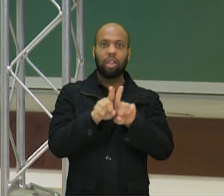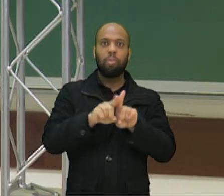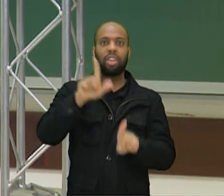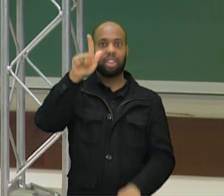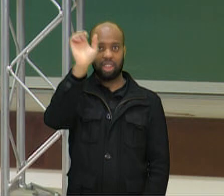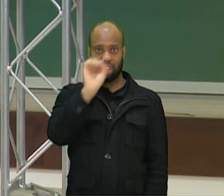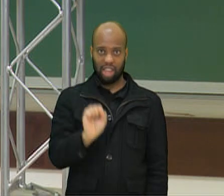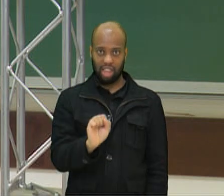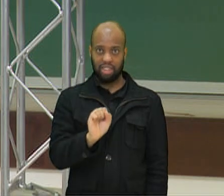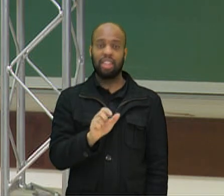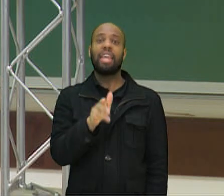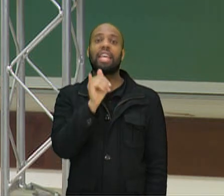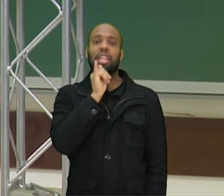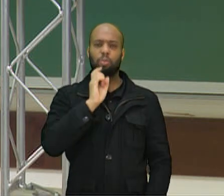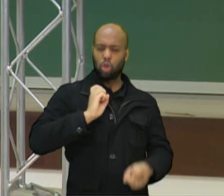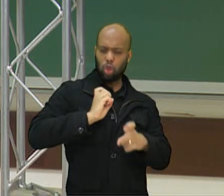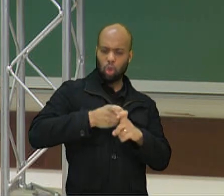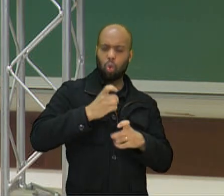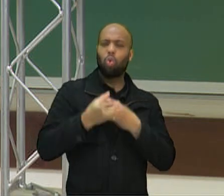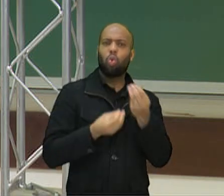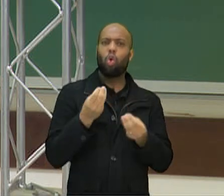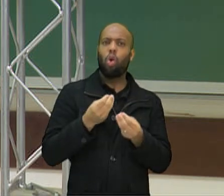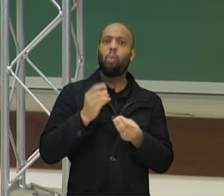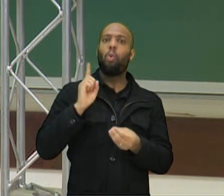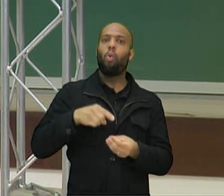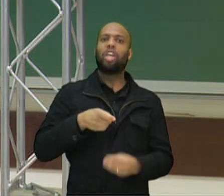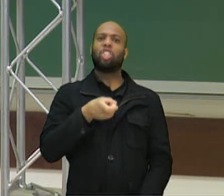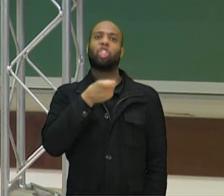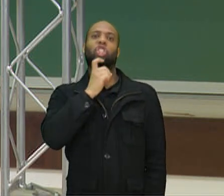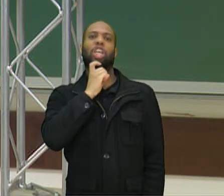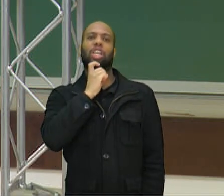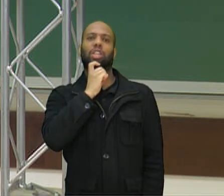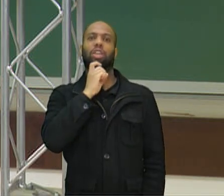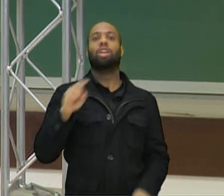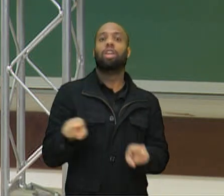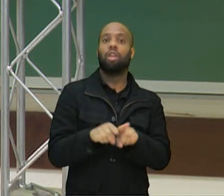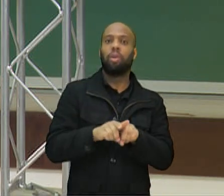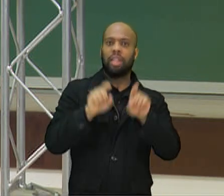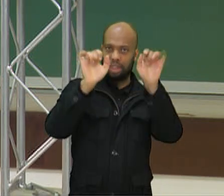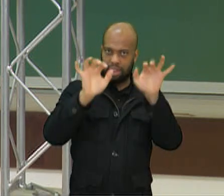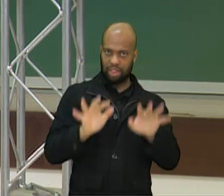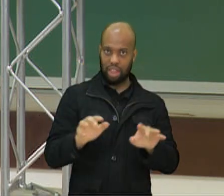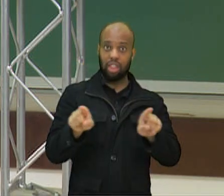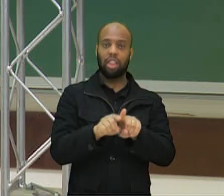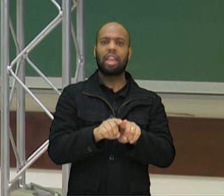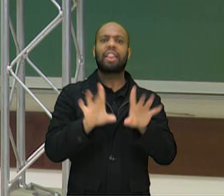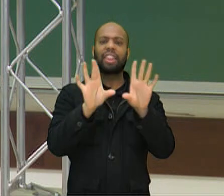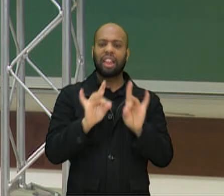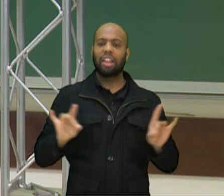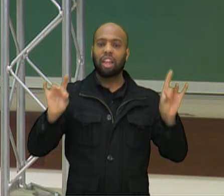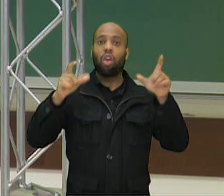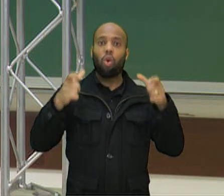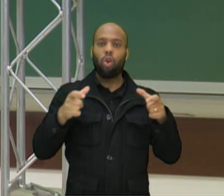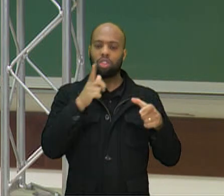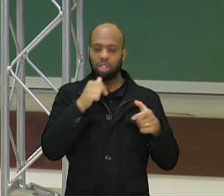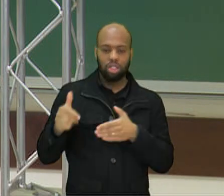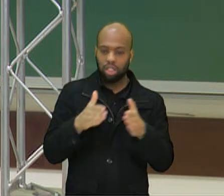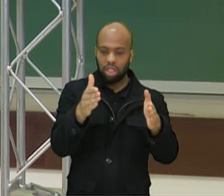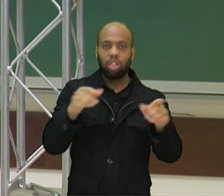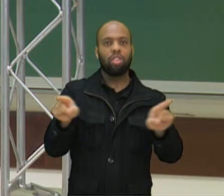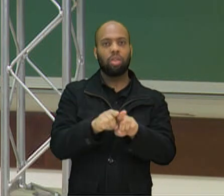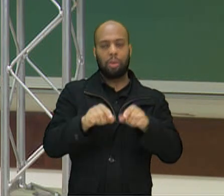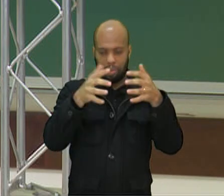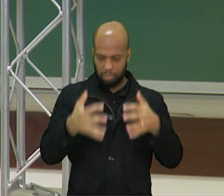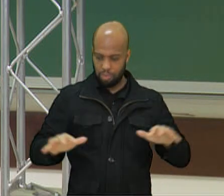sólido, gelo, neve, no estado líquido, em forma de água líquida, que está nos oceanos, nos mares, nos rios, e também no